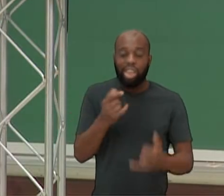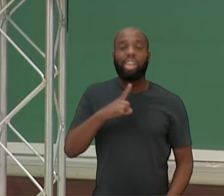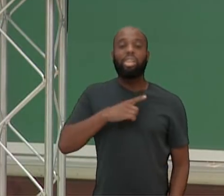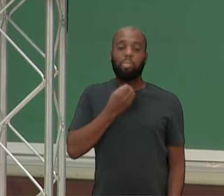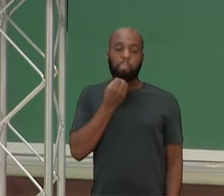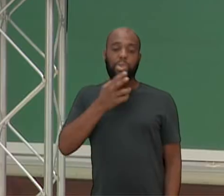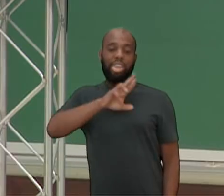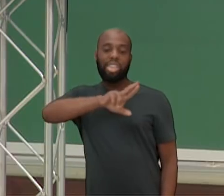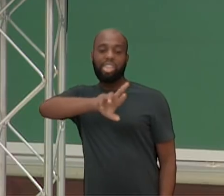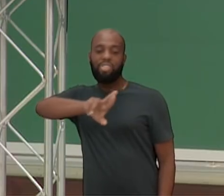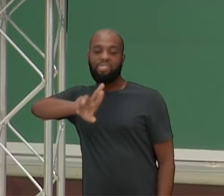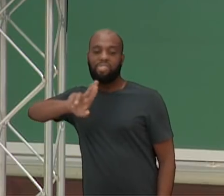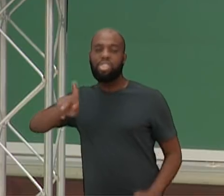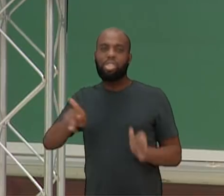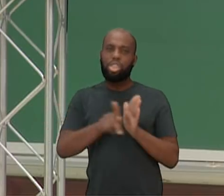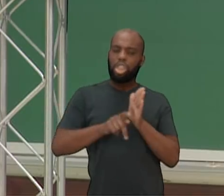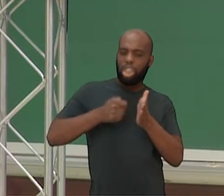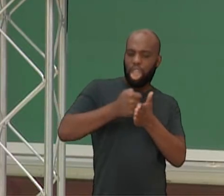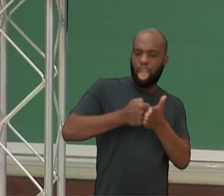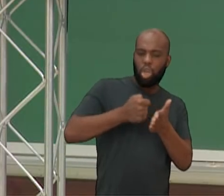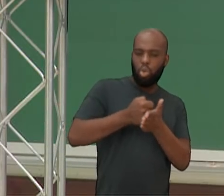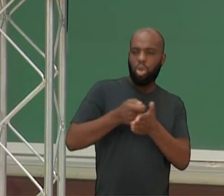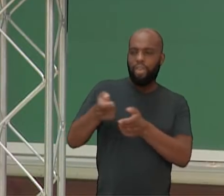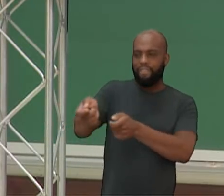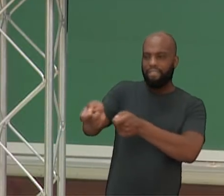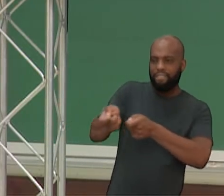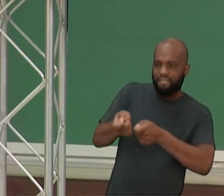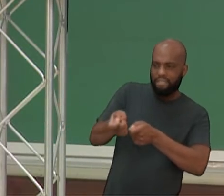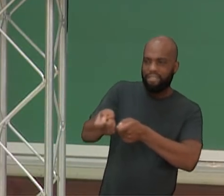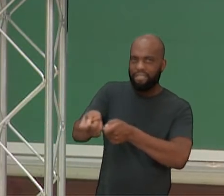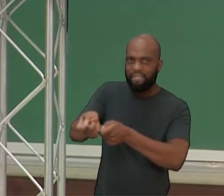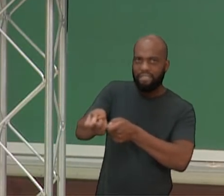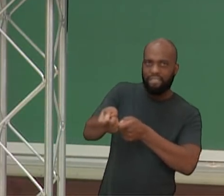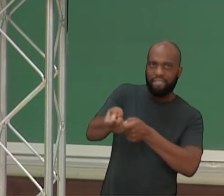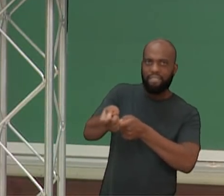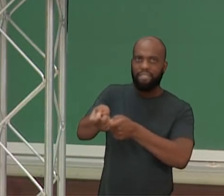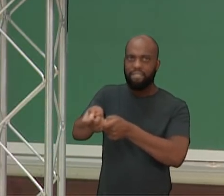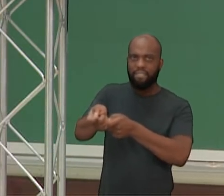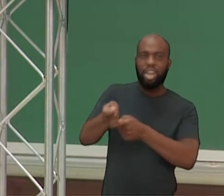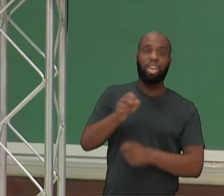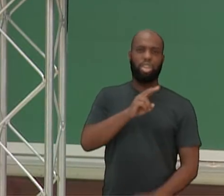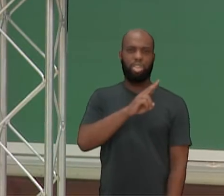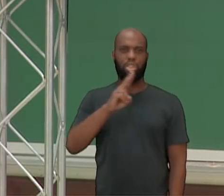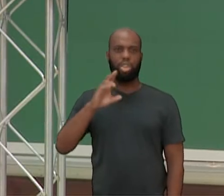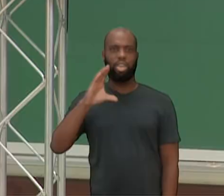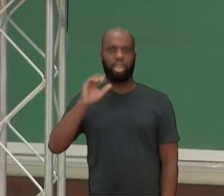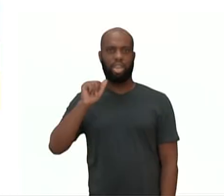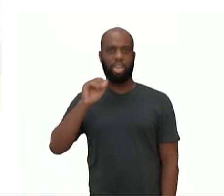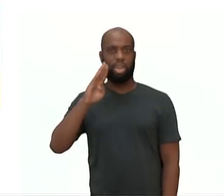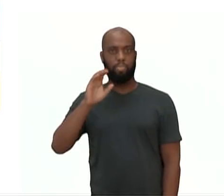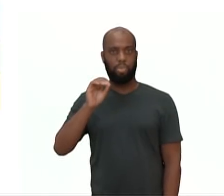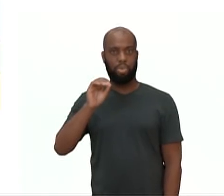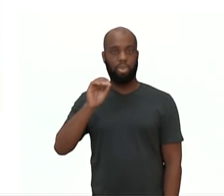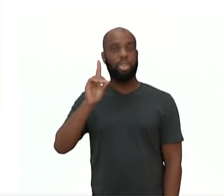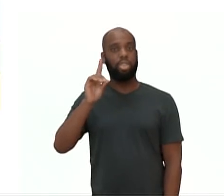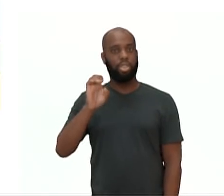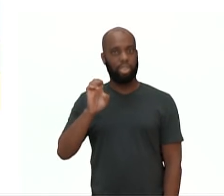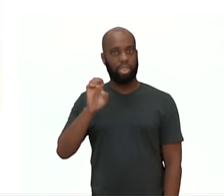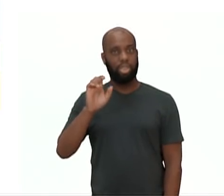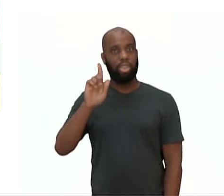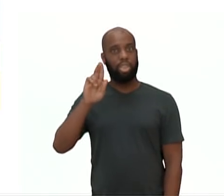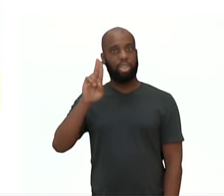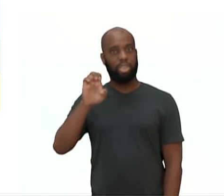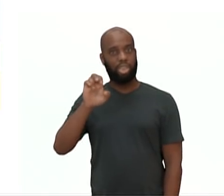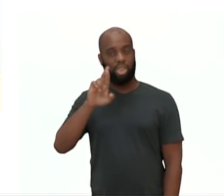uma brincadeira, conforme esse aqui, um cabo de guerra, né? Que a gente conhece por cabo de guerra, pode estar trazendo para você. Né? Então, se você quiser analisar